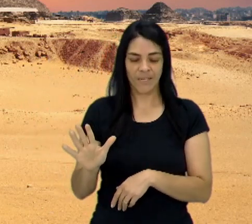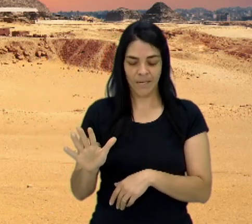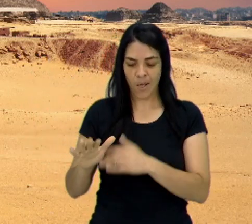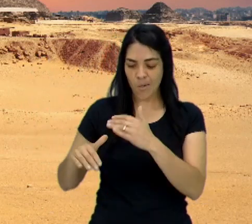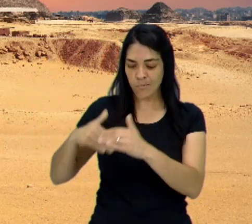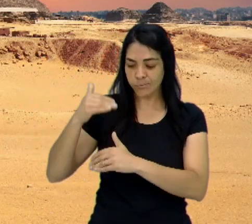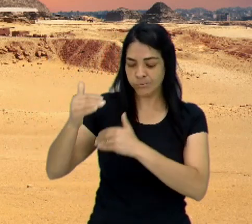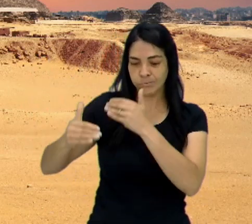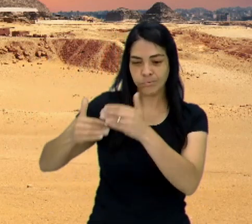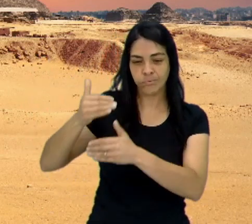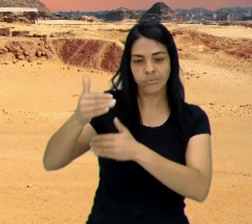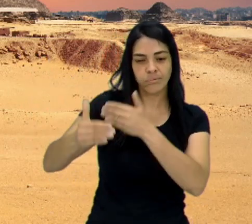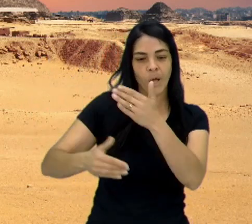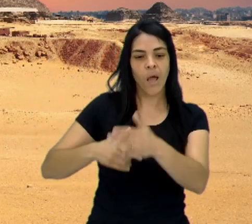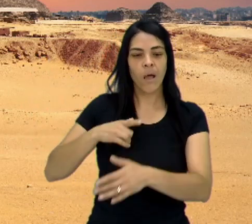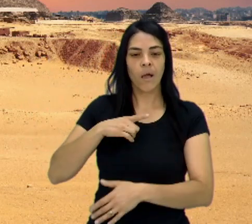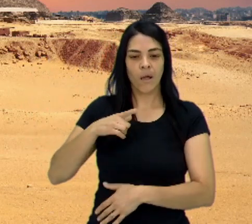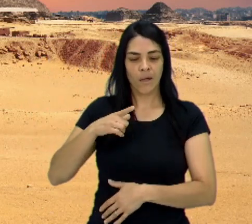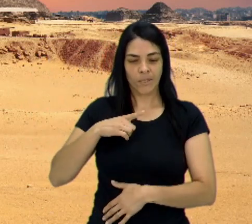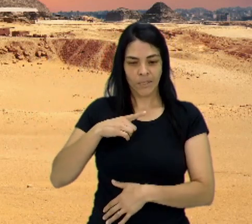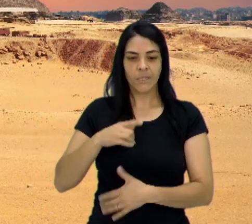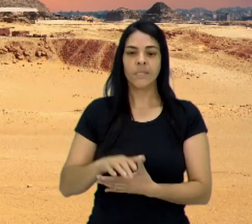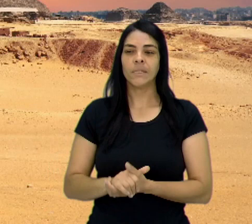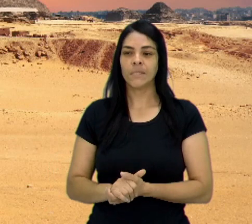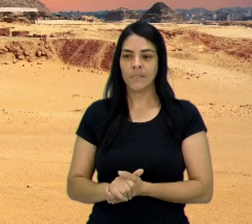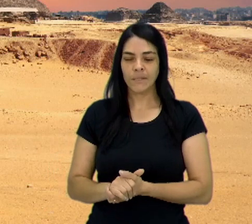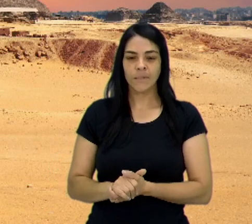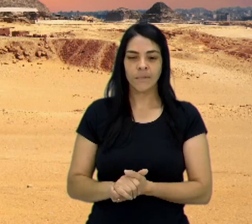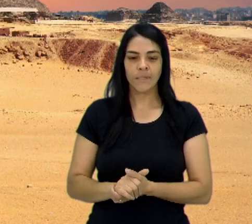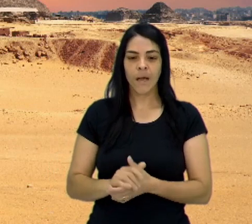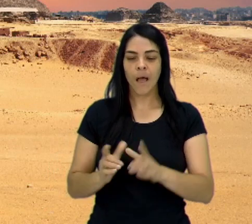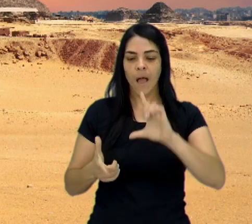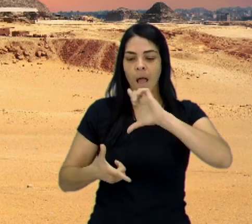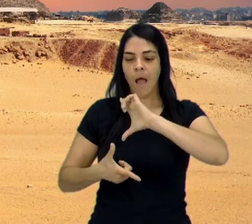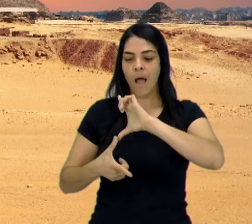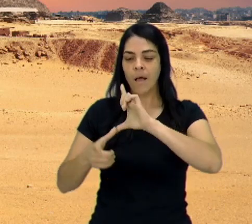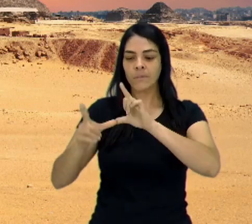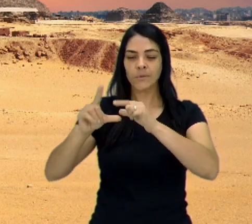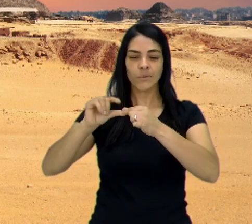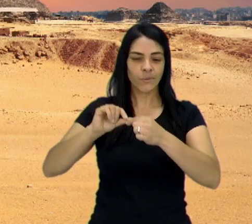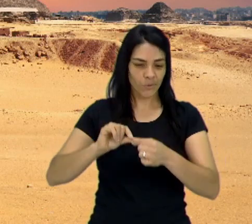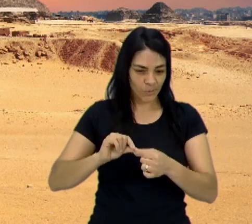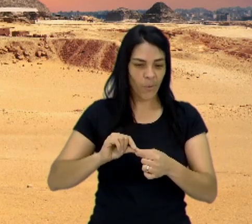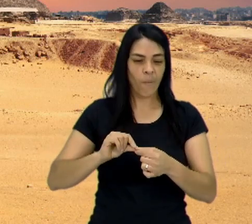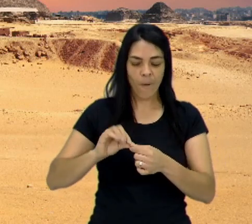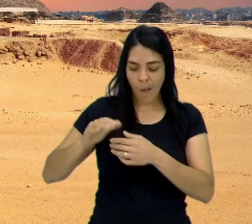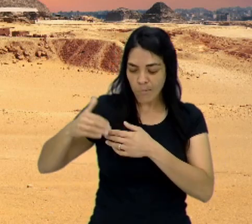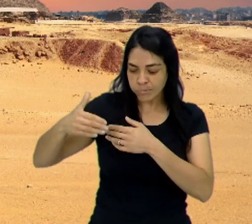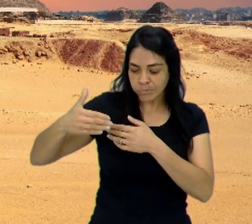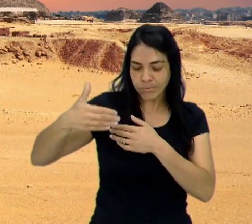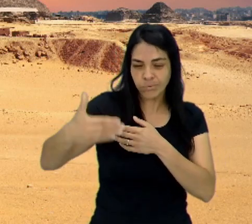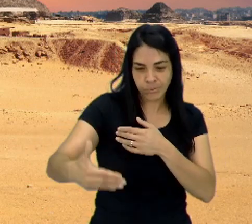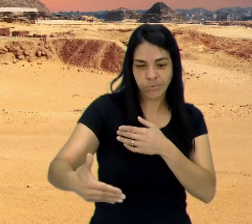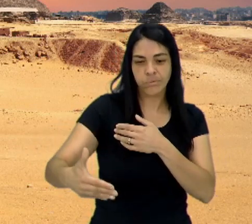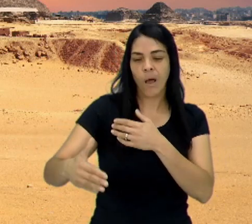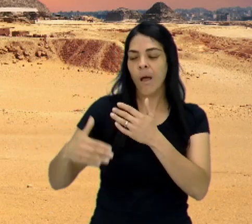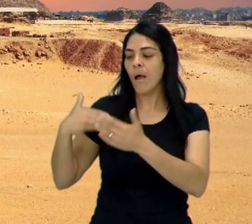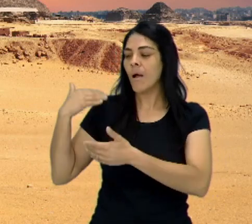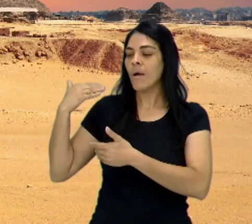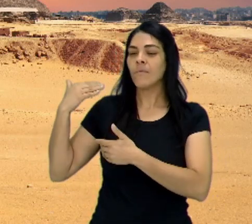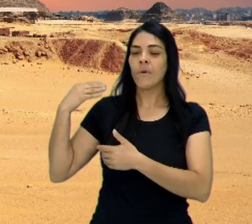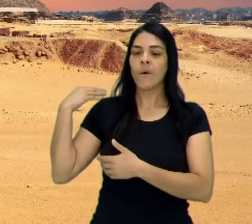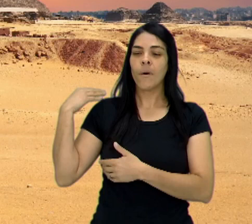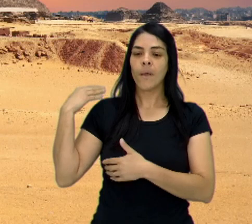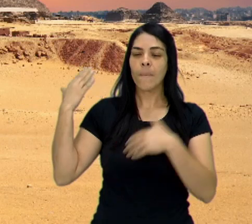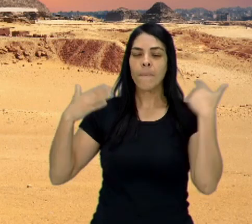uma astronomia muito avançada, uma arquitetura muito avançada. Então ele foi passeando lá nas pirâmides aí do Egito,